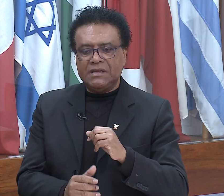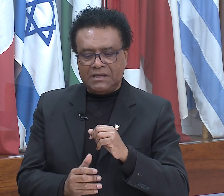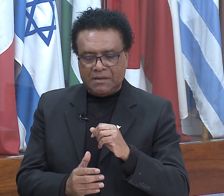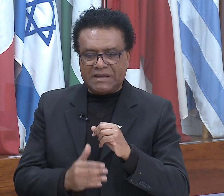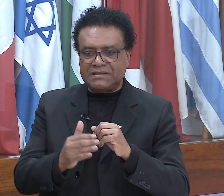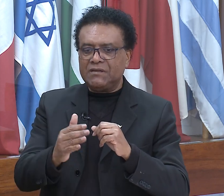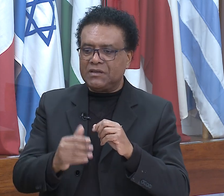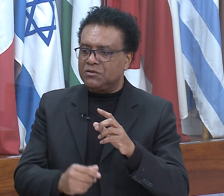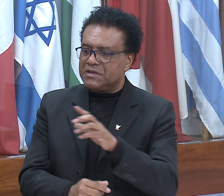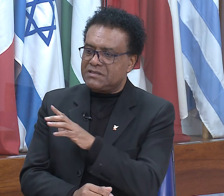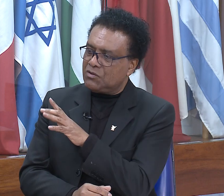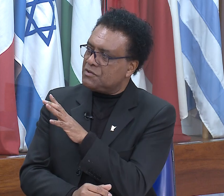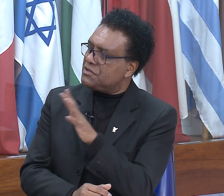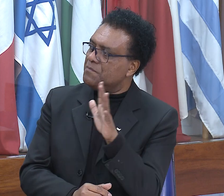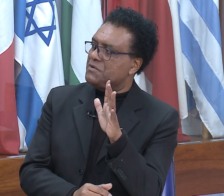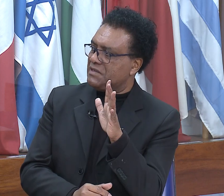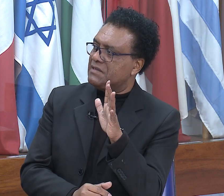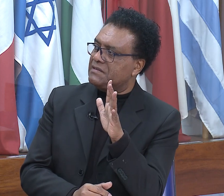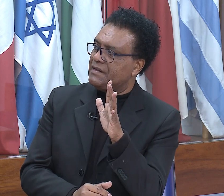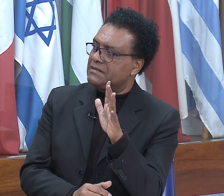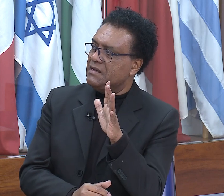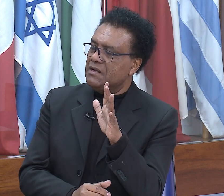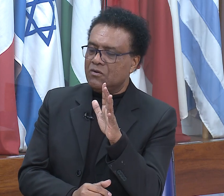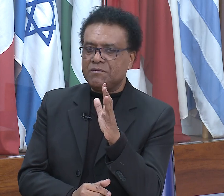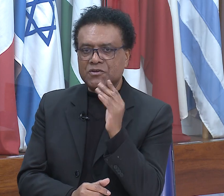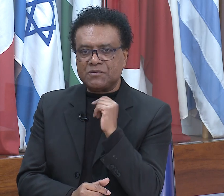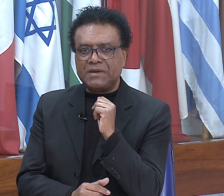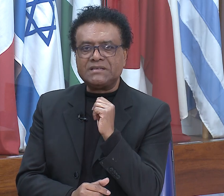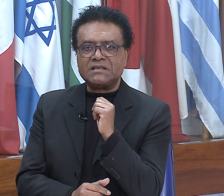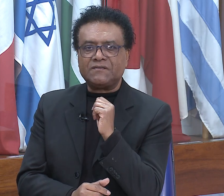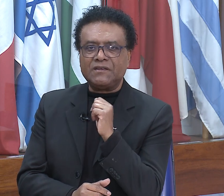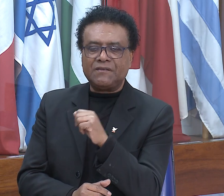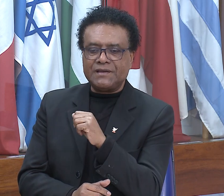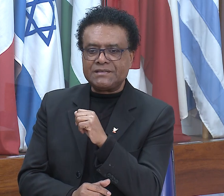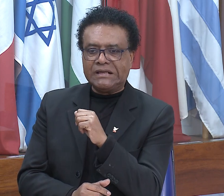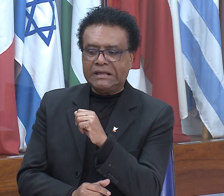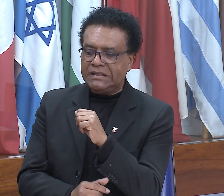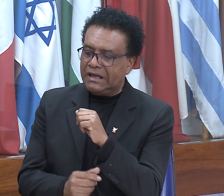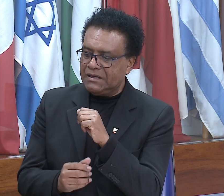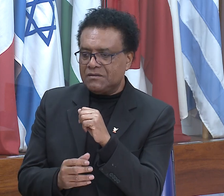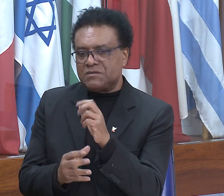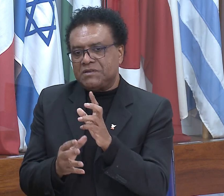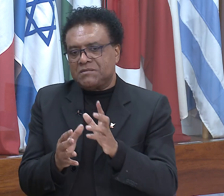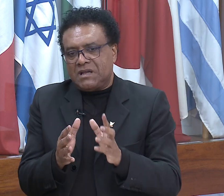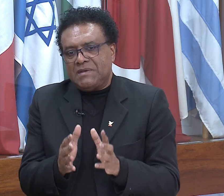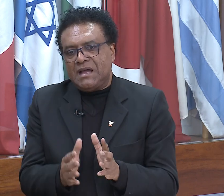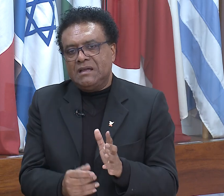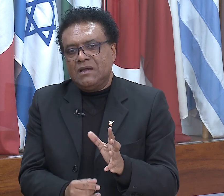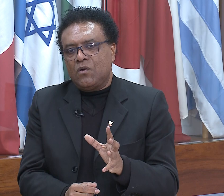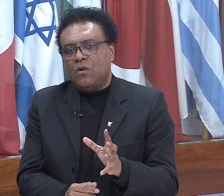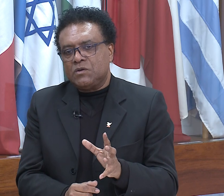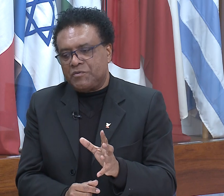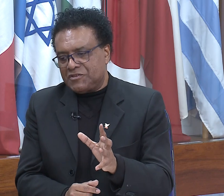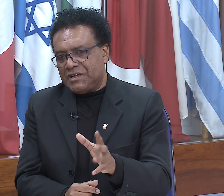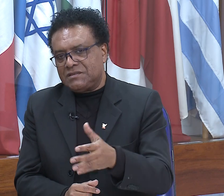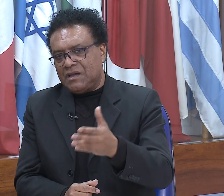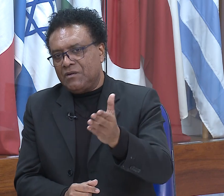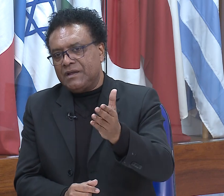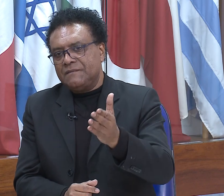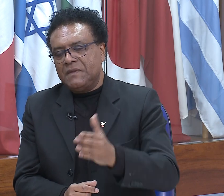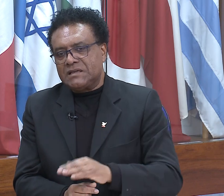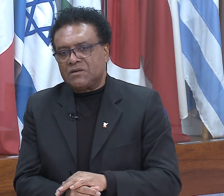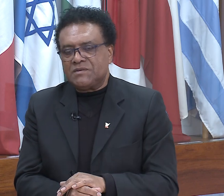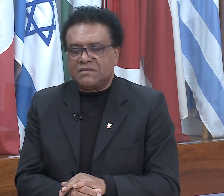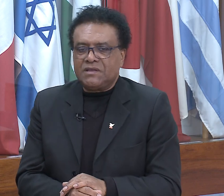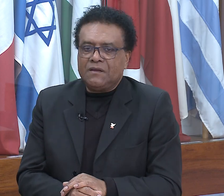aos fios e repassei tô 100% das ideias o que me deixou bem satisfeito e feliz e aí nós podemos caminhar com os projetos